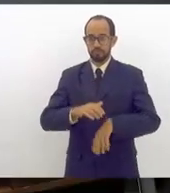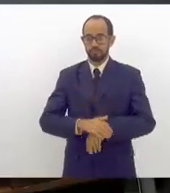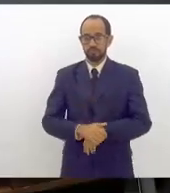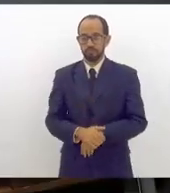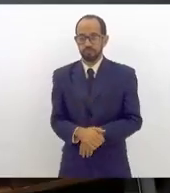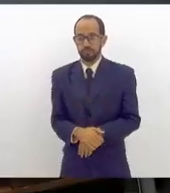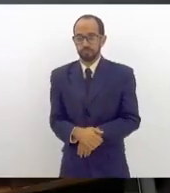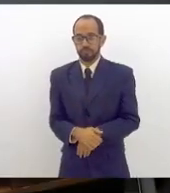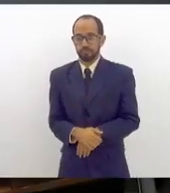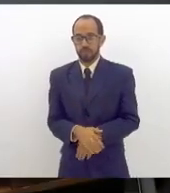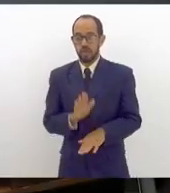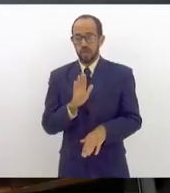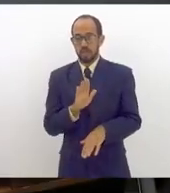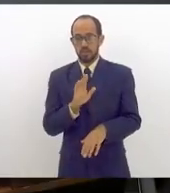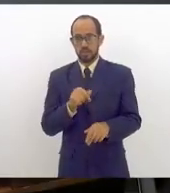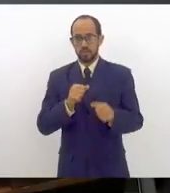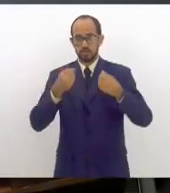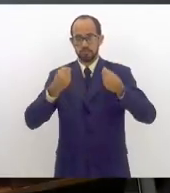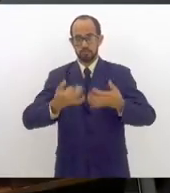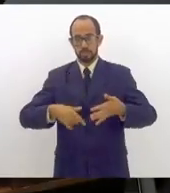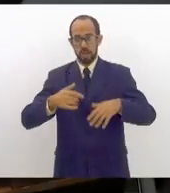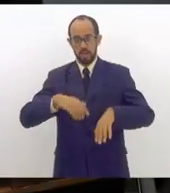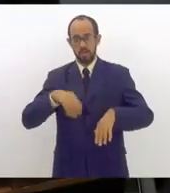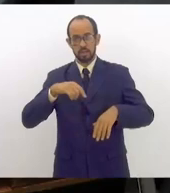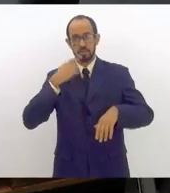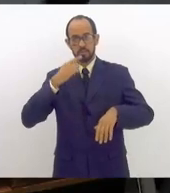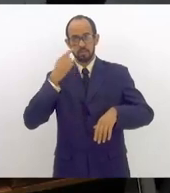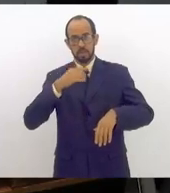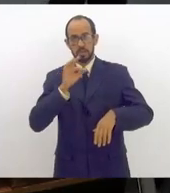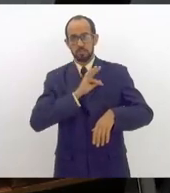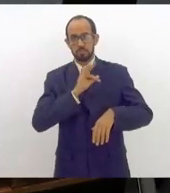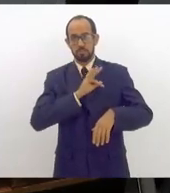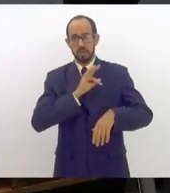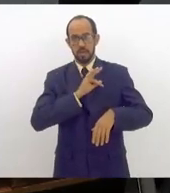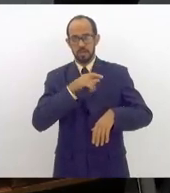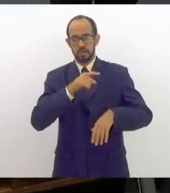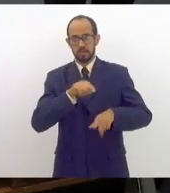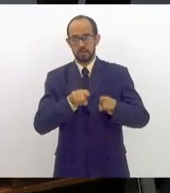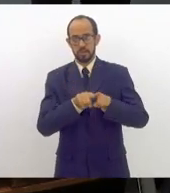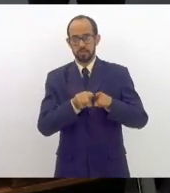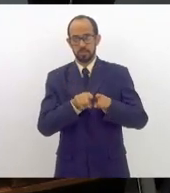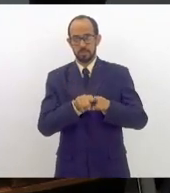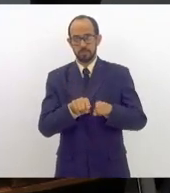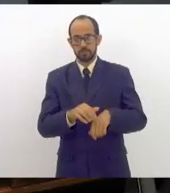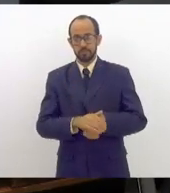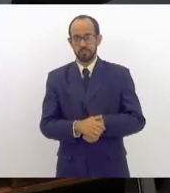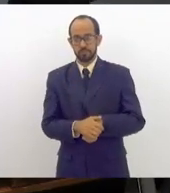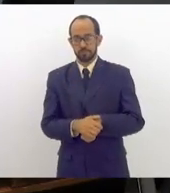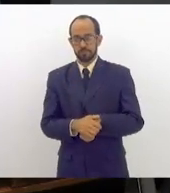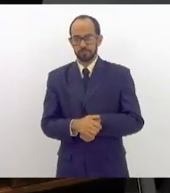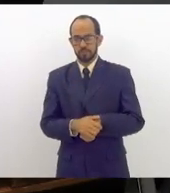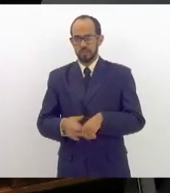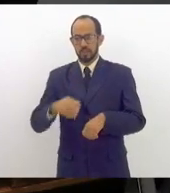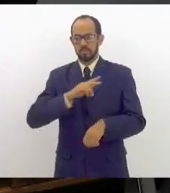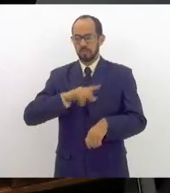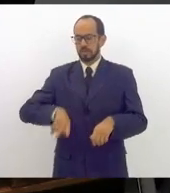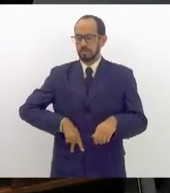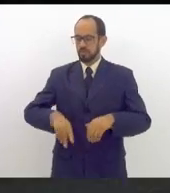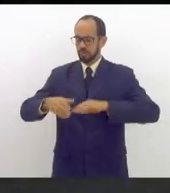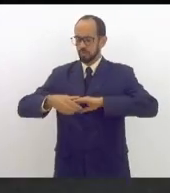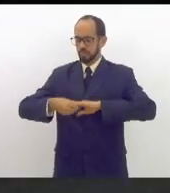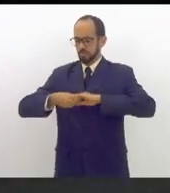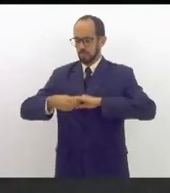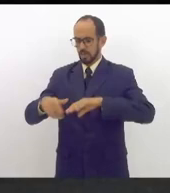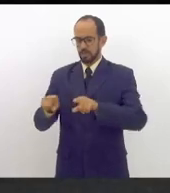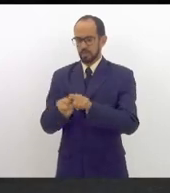Antes, porém, esclarecer, deputada Marta, para que você poderá usar a palavra ao final. Presidente, cumprimentar aqui